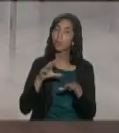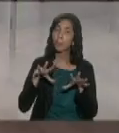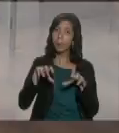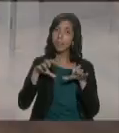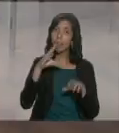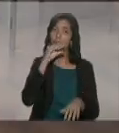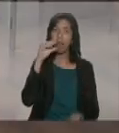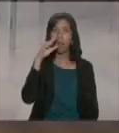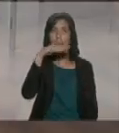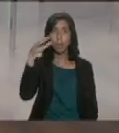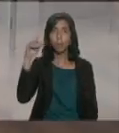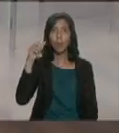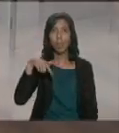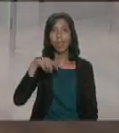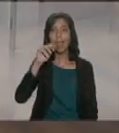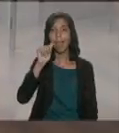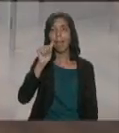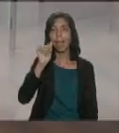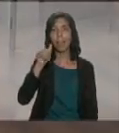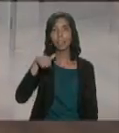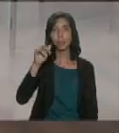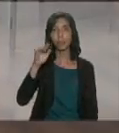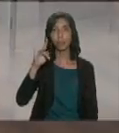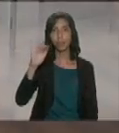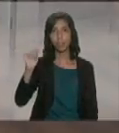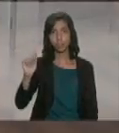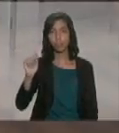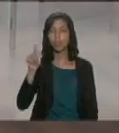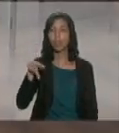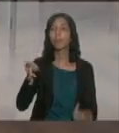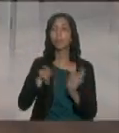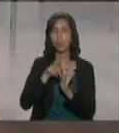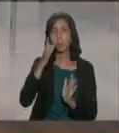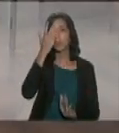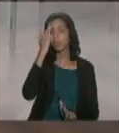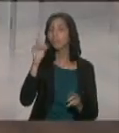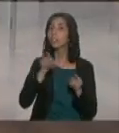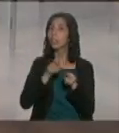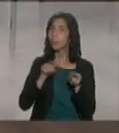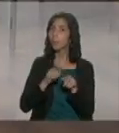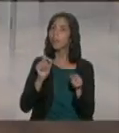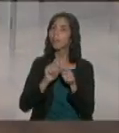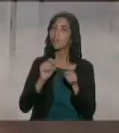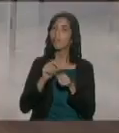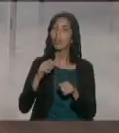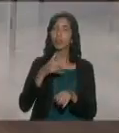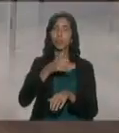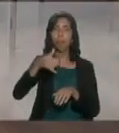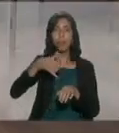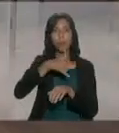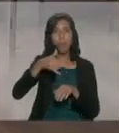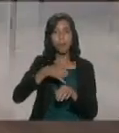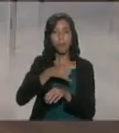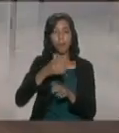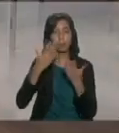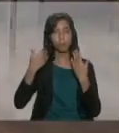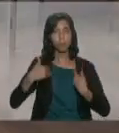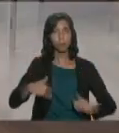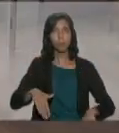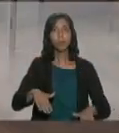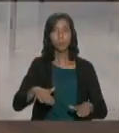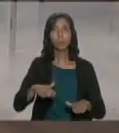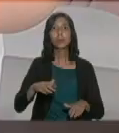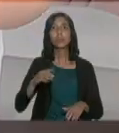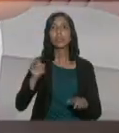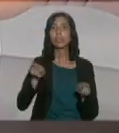se massagear um adulto é a massagem ayurvédica, que é uma massagem indiana que você faz com banho de óleo bem